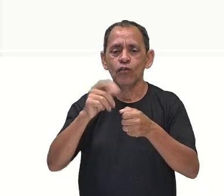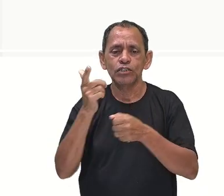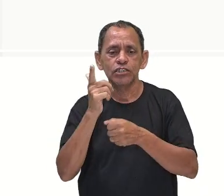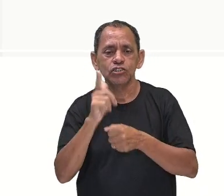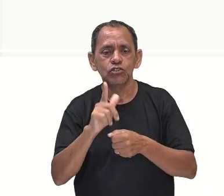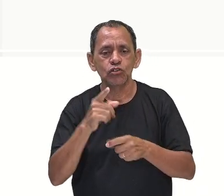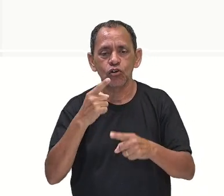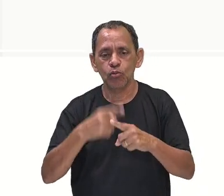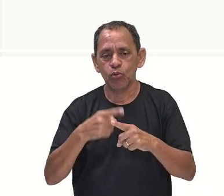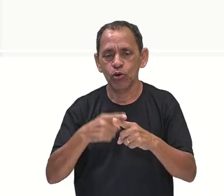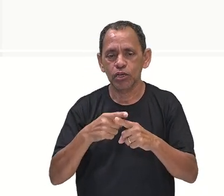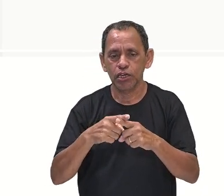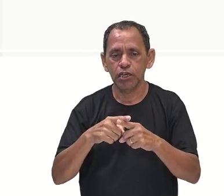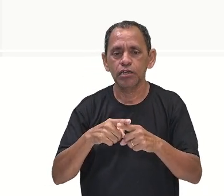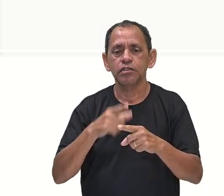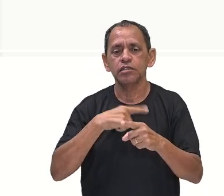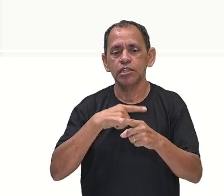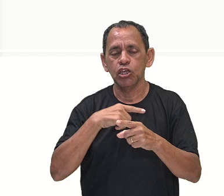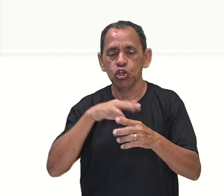2.